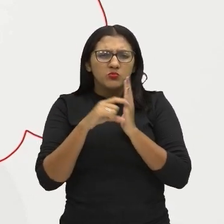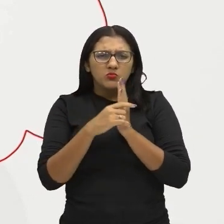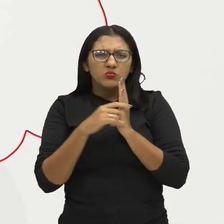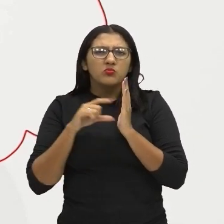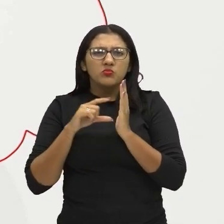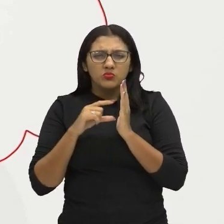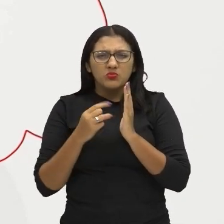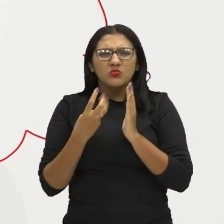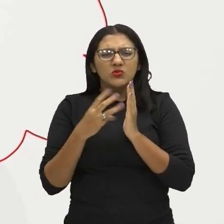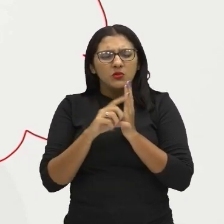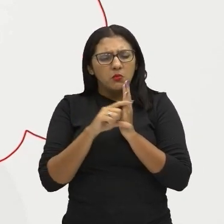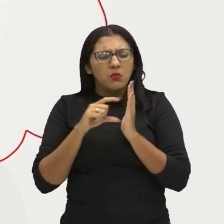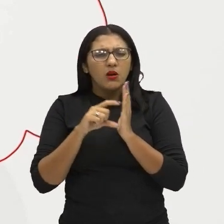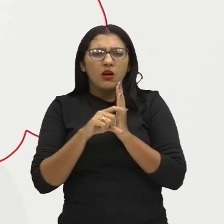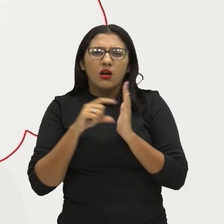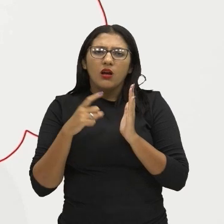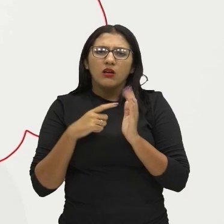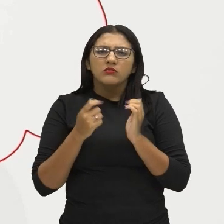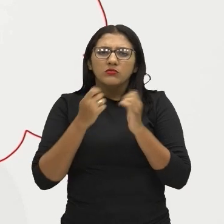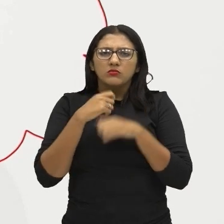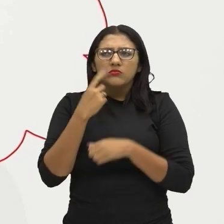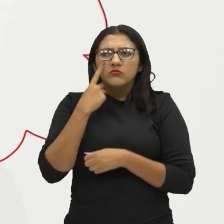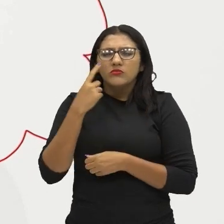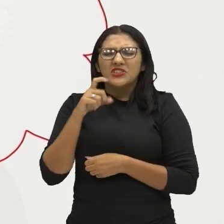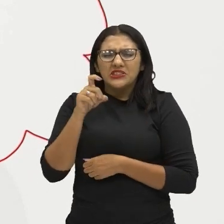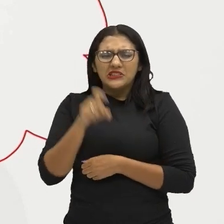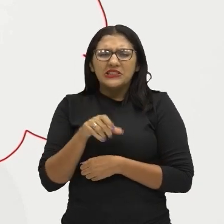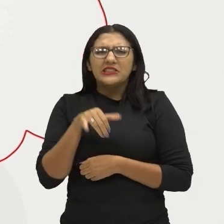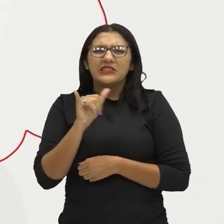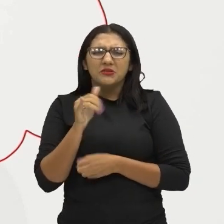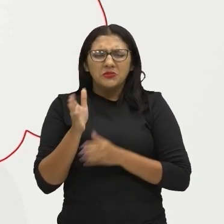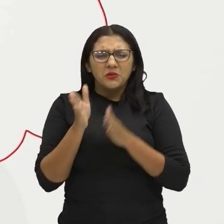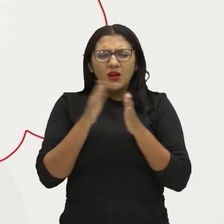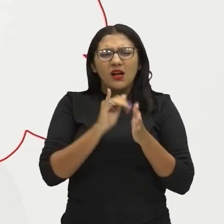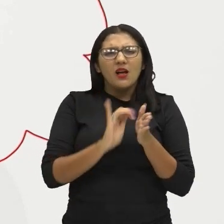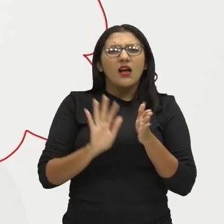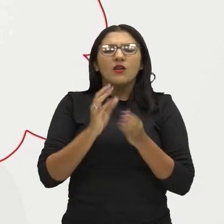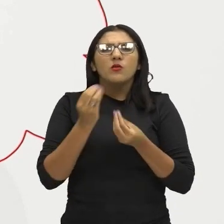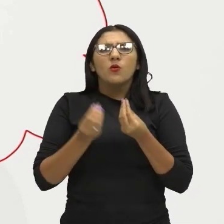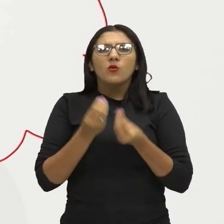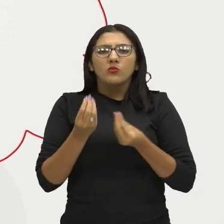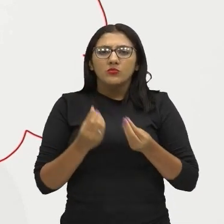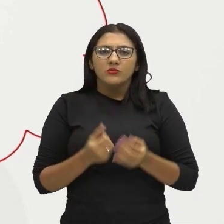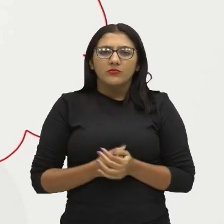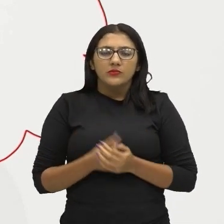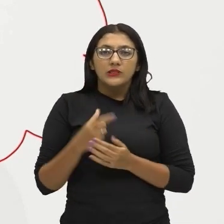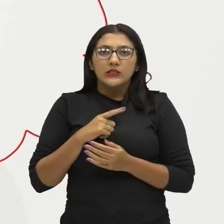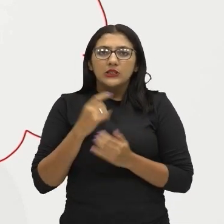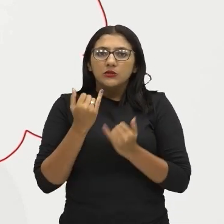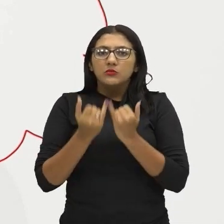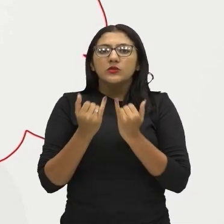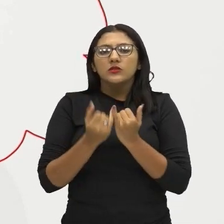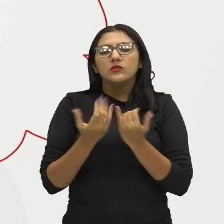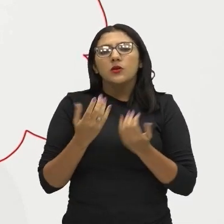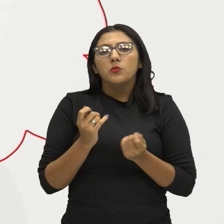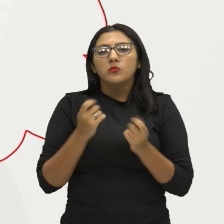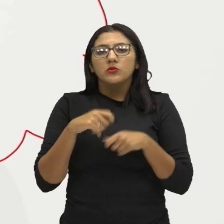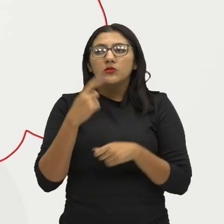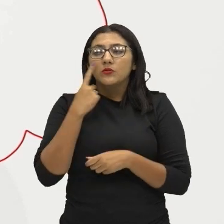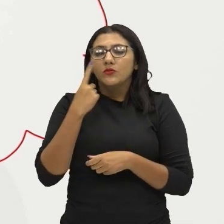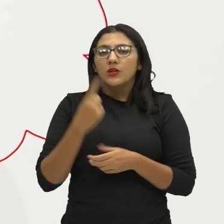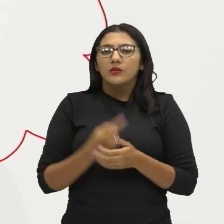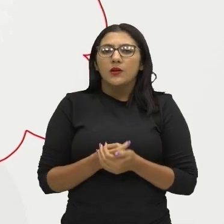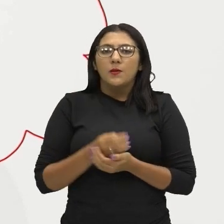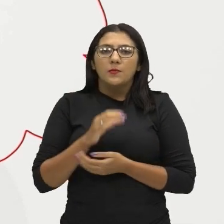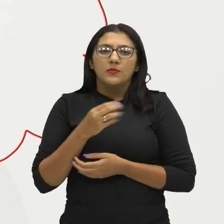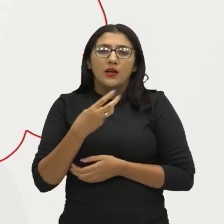3 rótulos que estão na frente do x e do y. Como é que isso pode ser traduzido? Como são iguais, eu posso traduzir